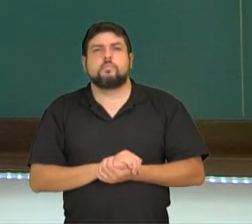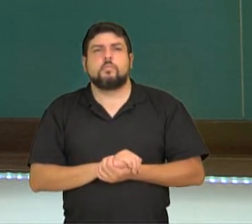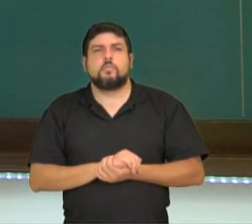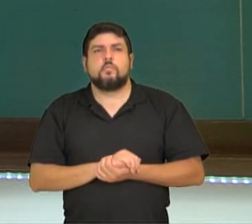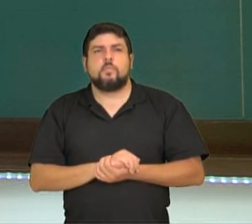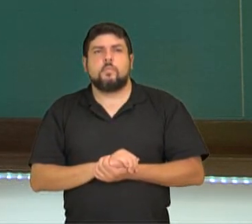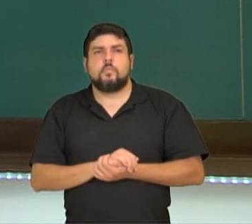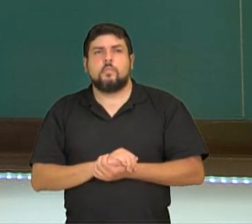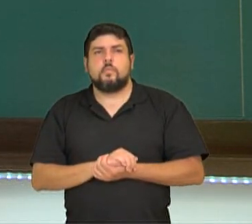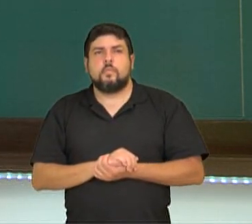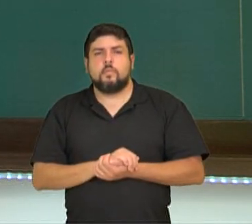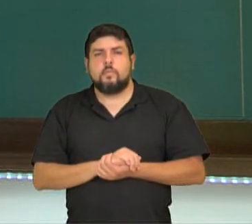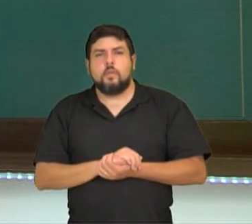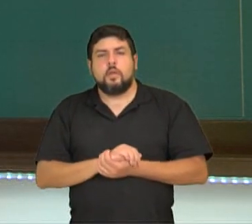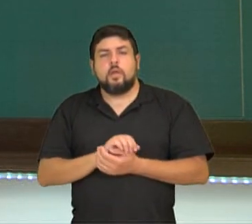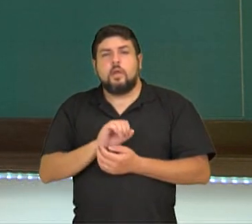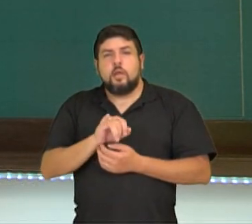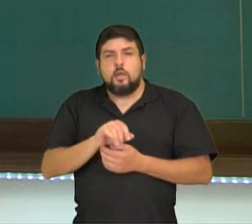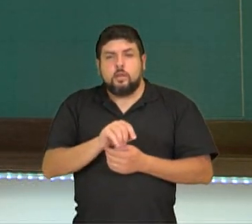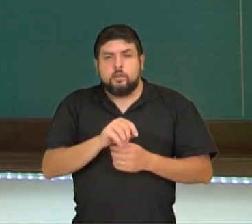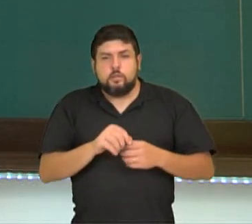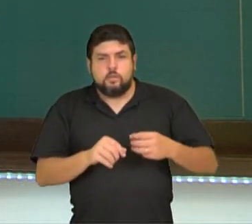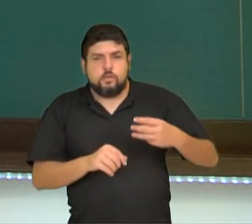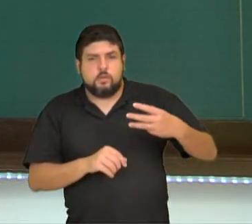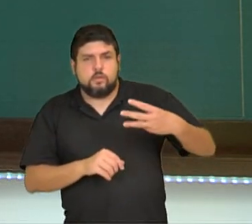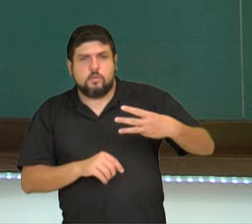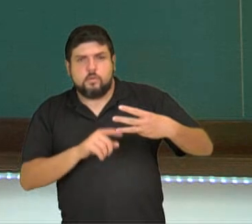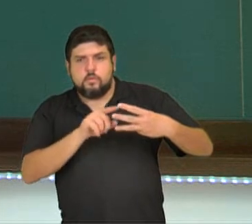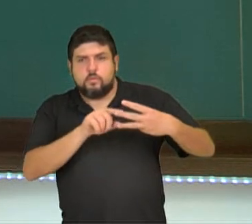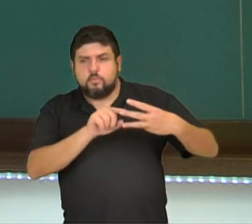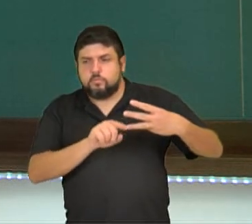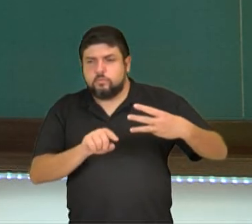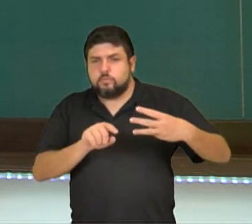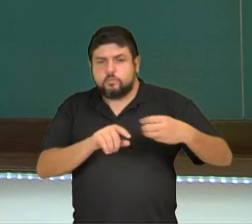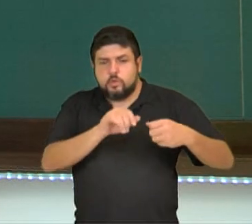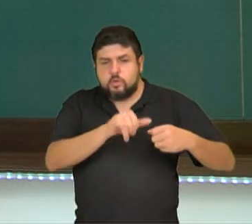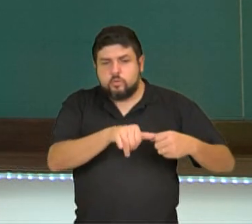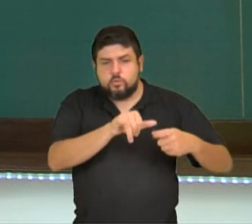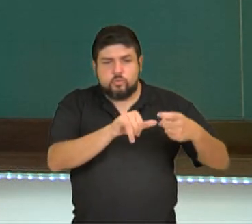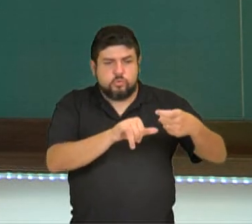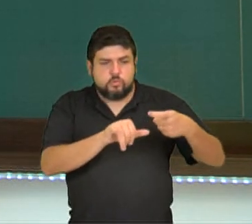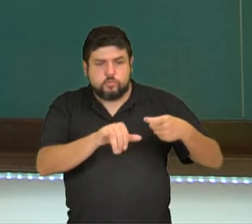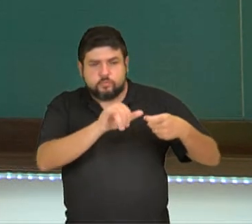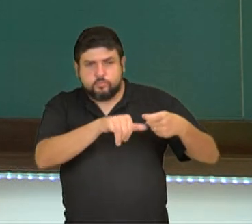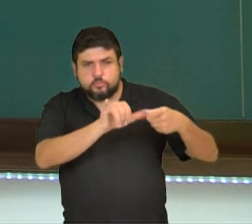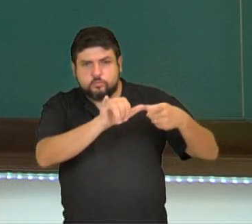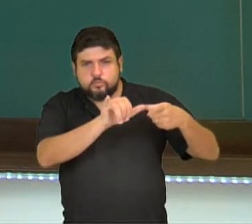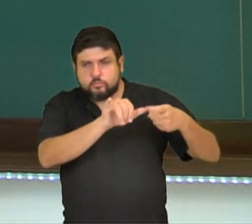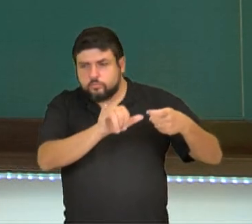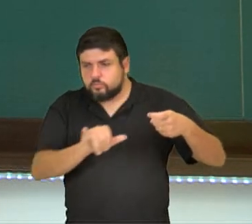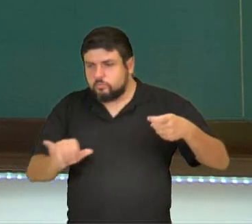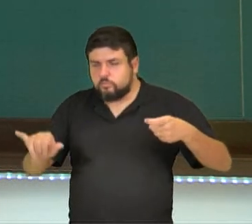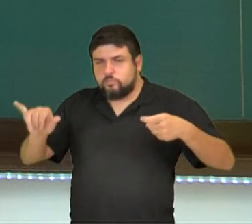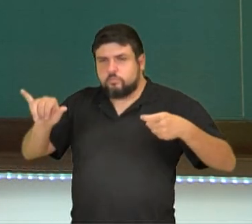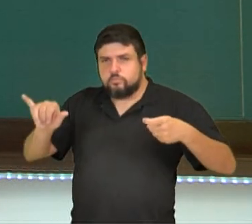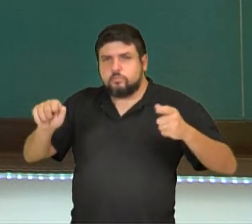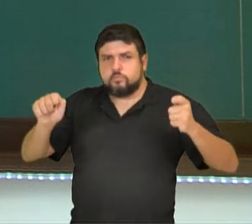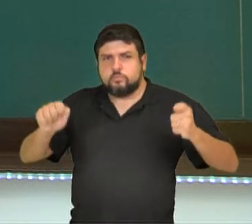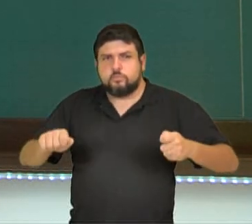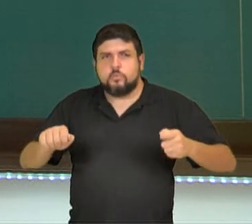se eu tirar o x desta parcela, sobra o y. E a gente consegue fatorar uma